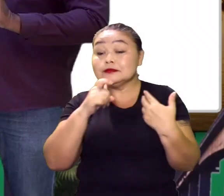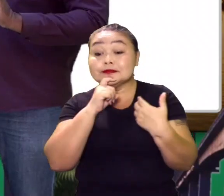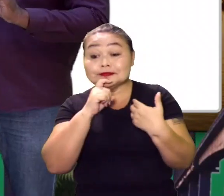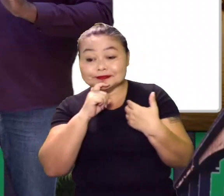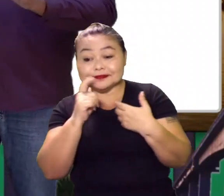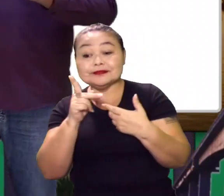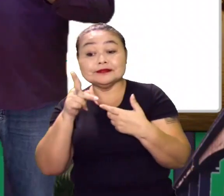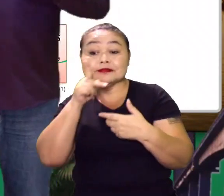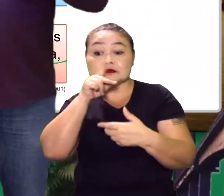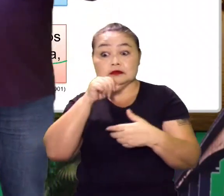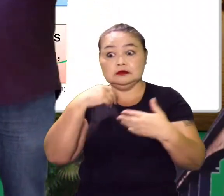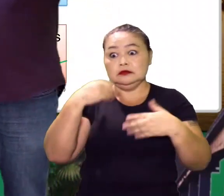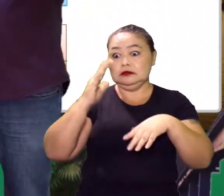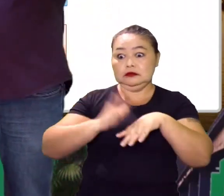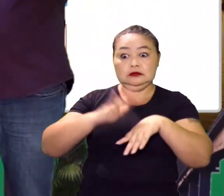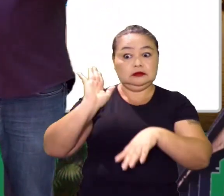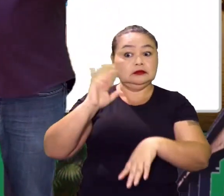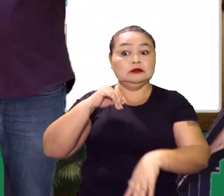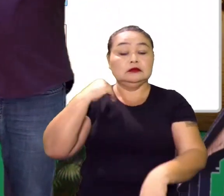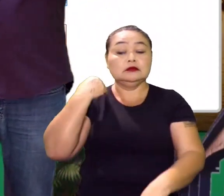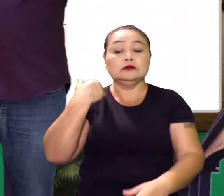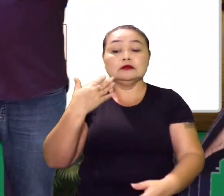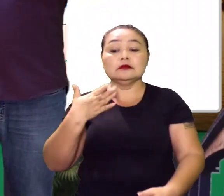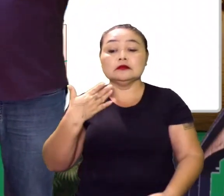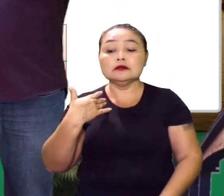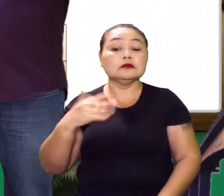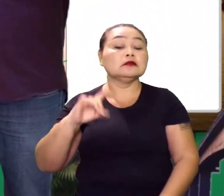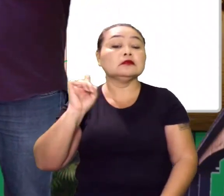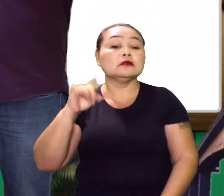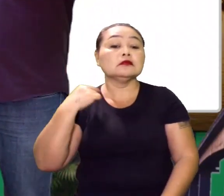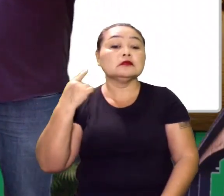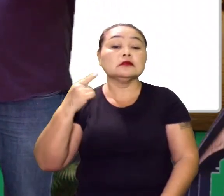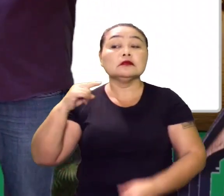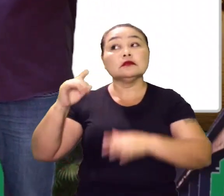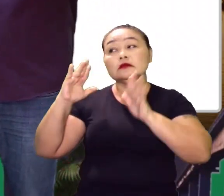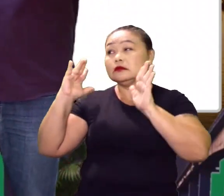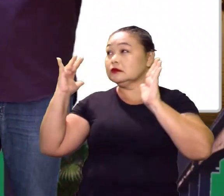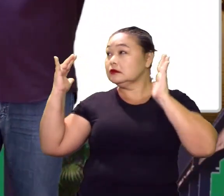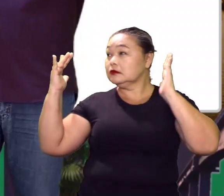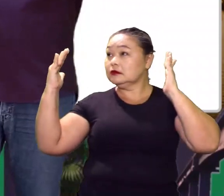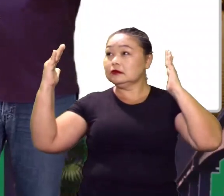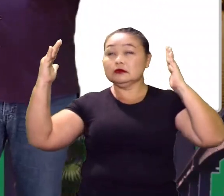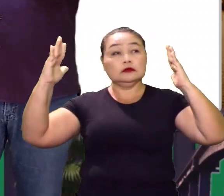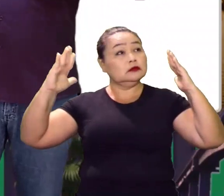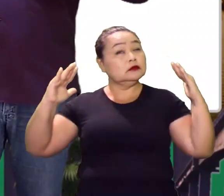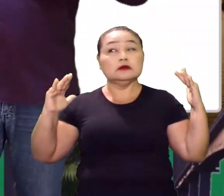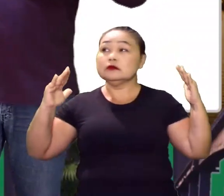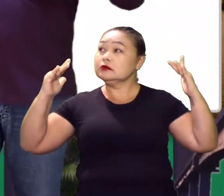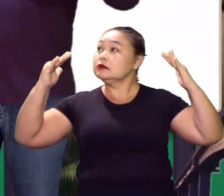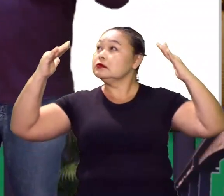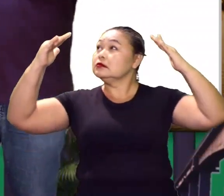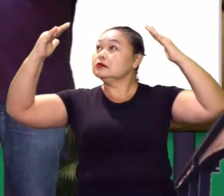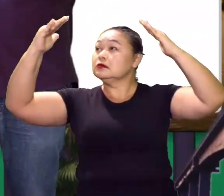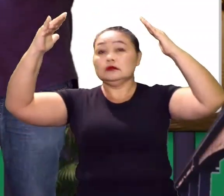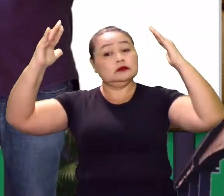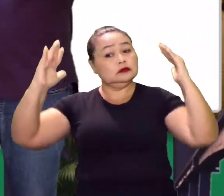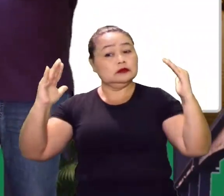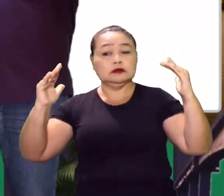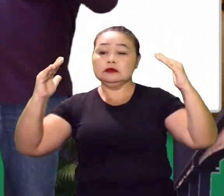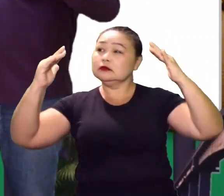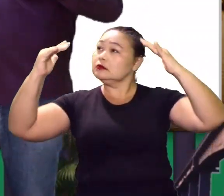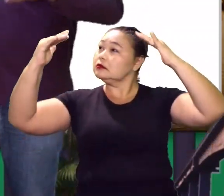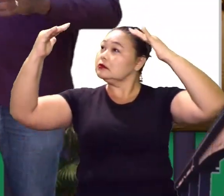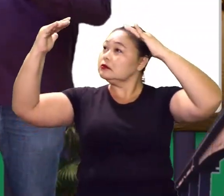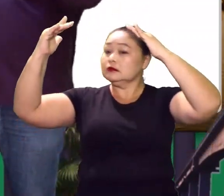do que Porto Velho, né? Ele vê que ao redor ali tem uns paredões rochosos, tem